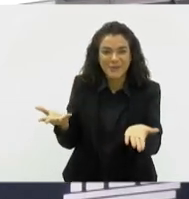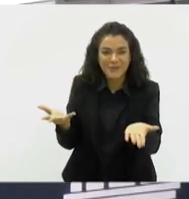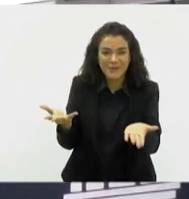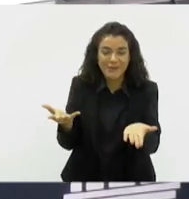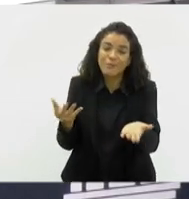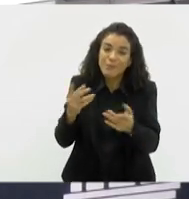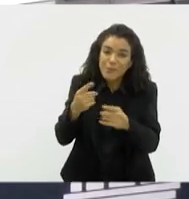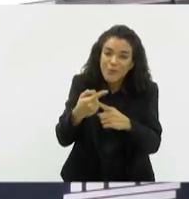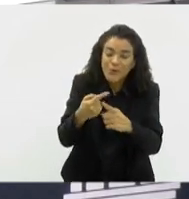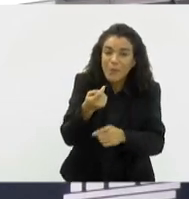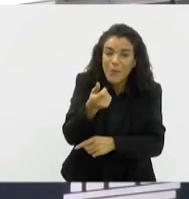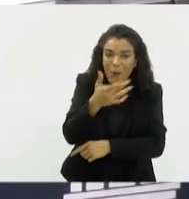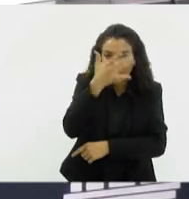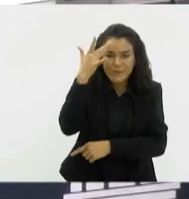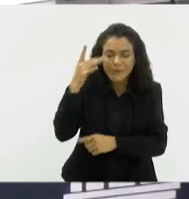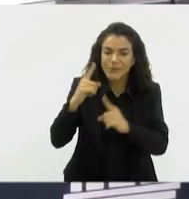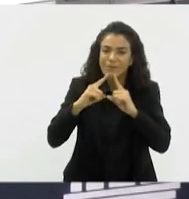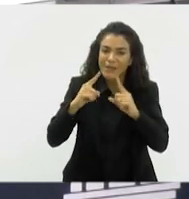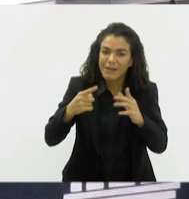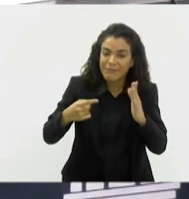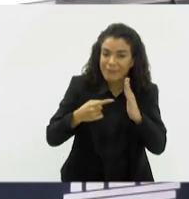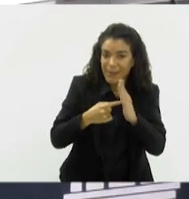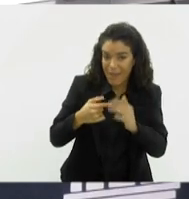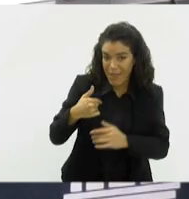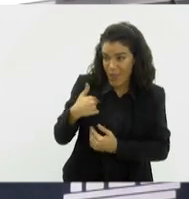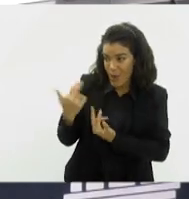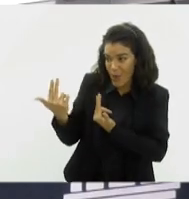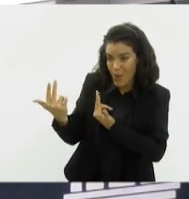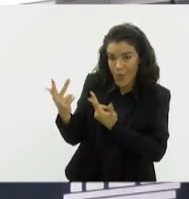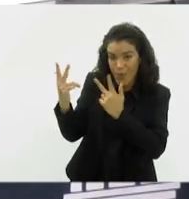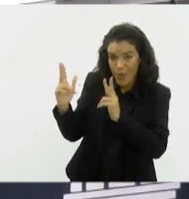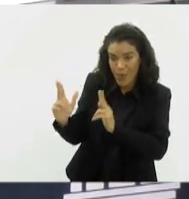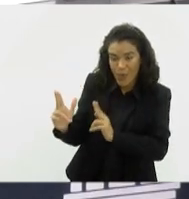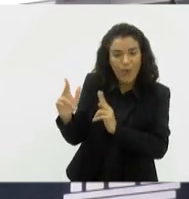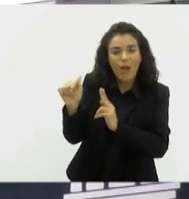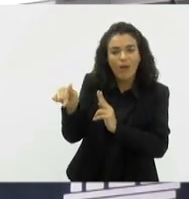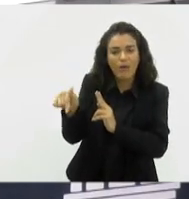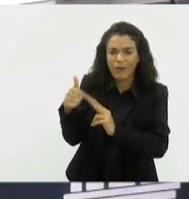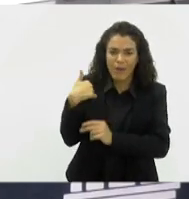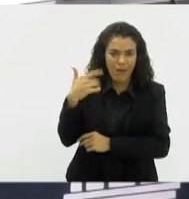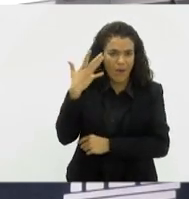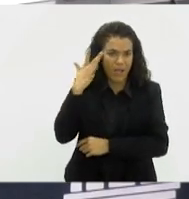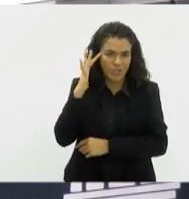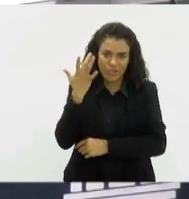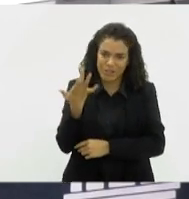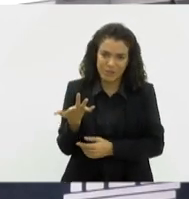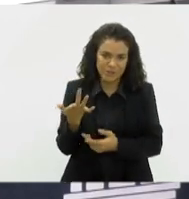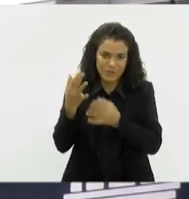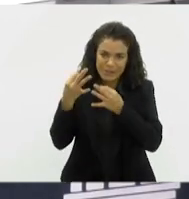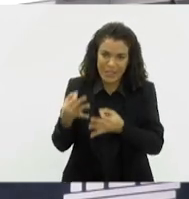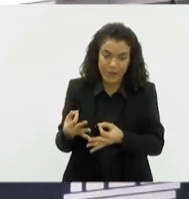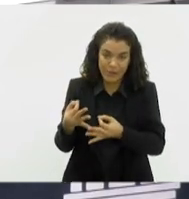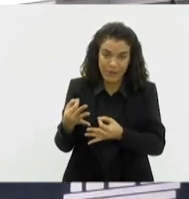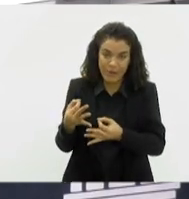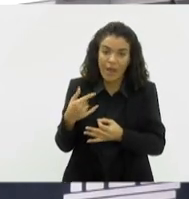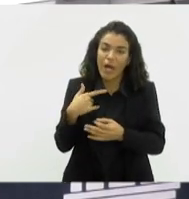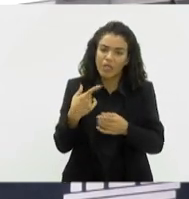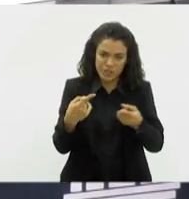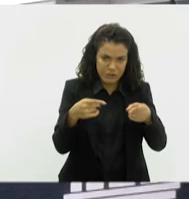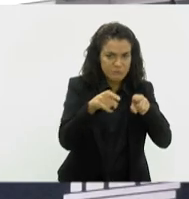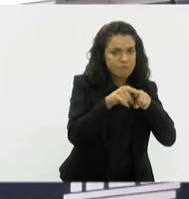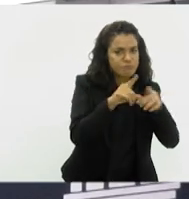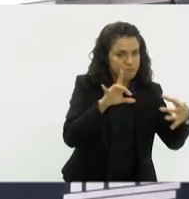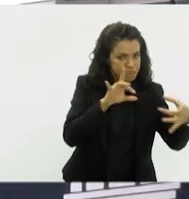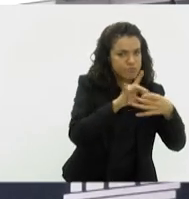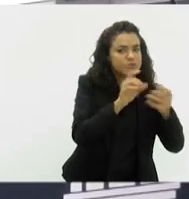menos comuns. Se nós, eu ou o Heriberto, achamos correto, não achamos. Moralmente, a gente afilia-se ao senhor. No